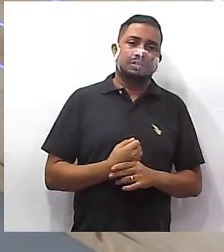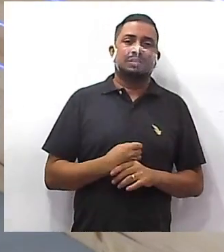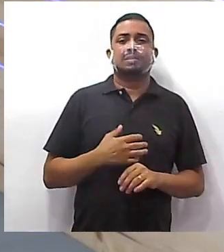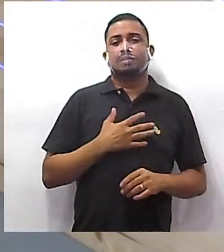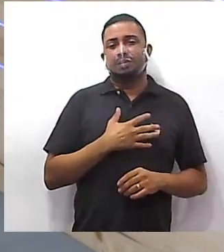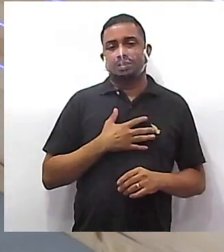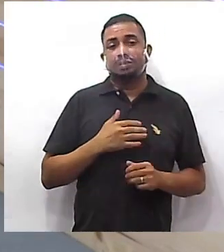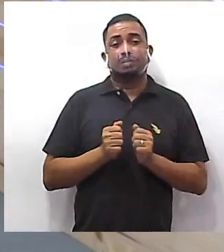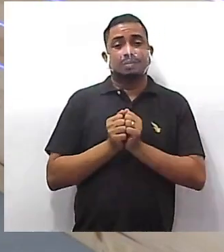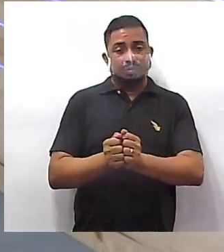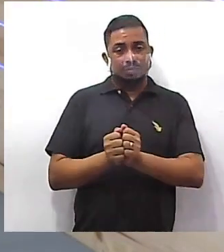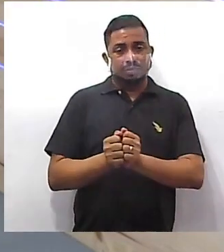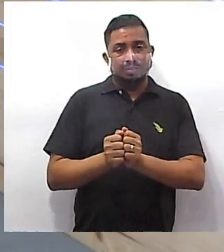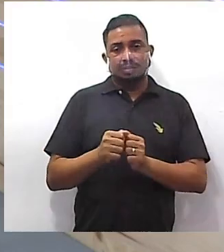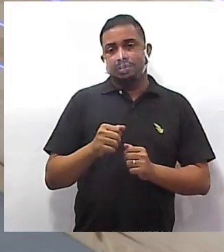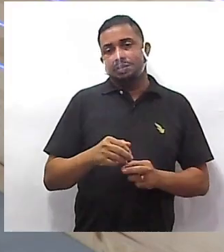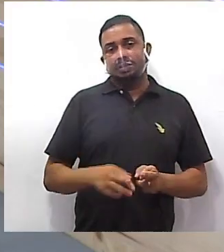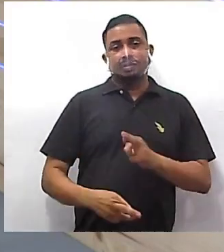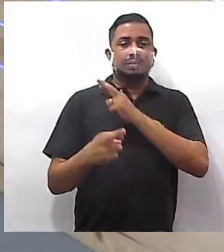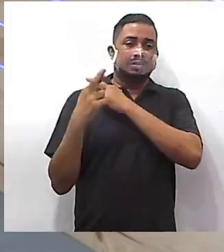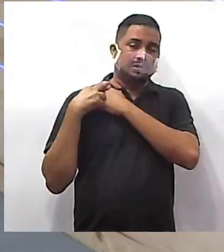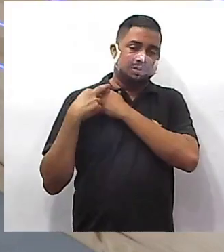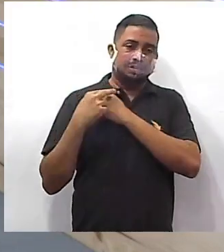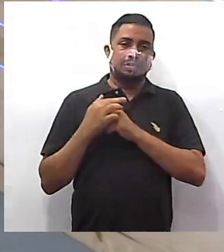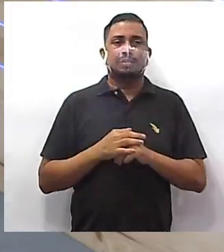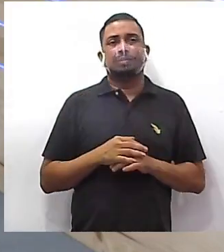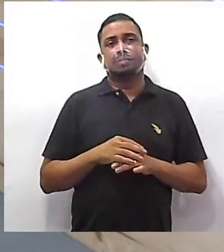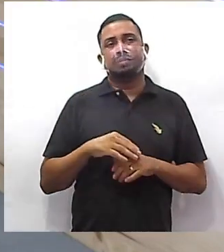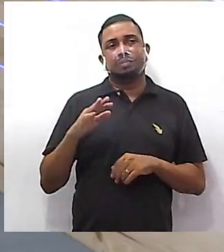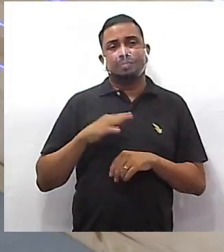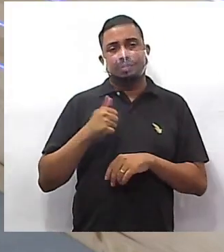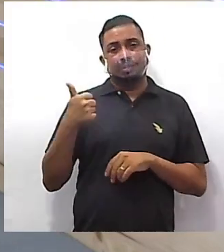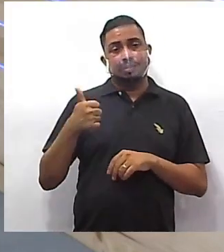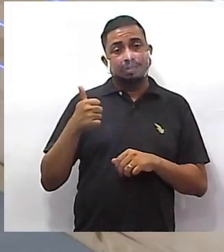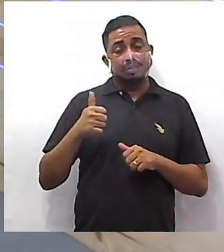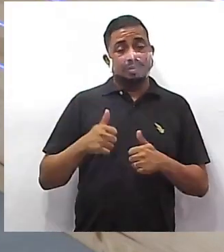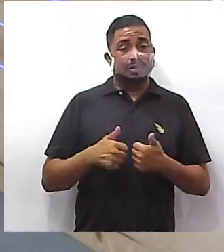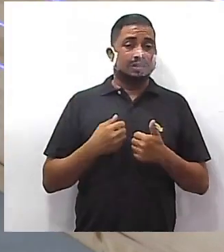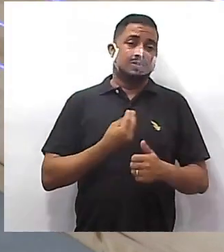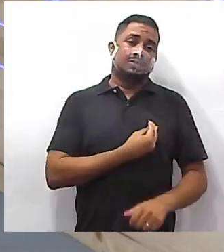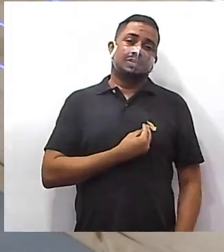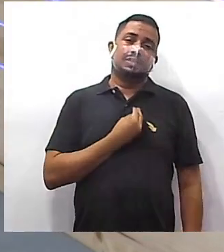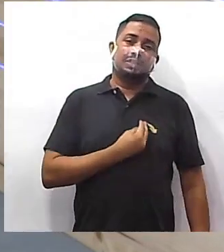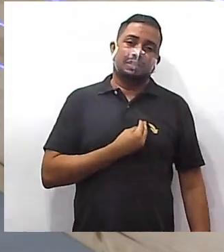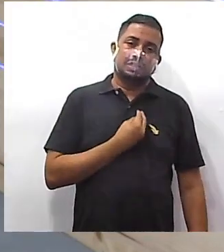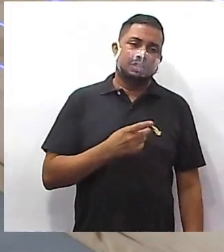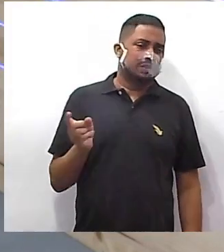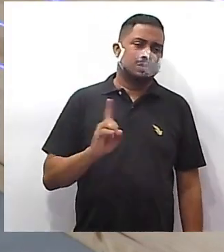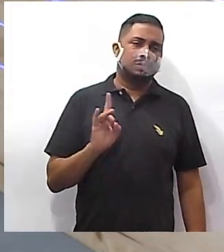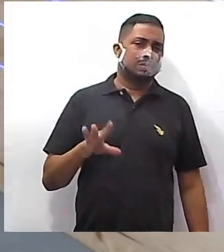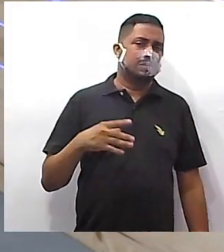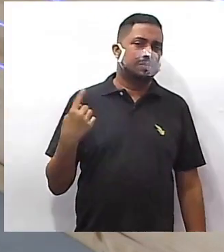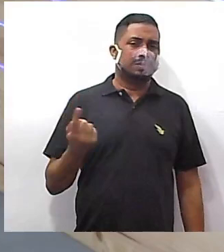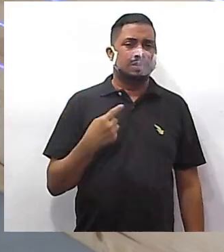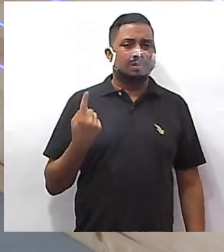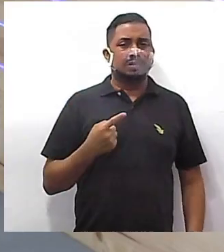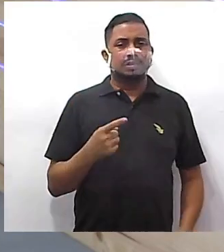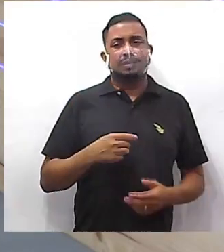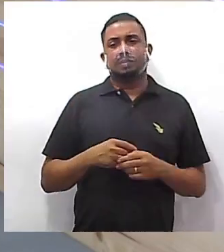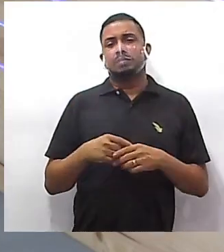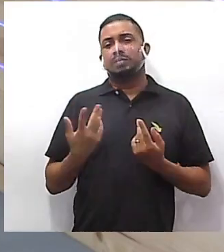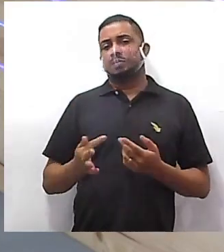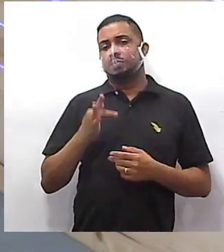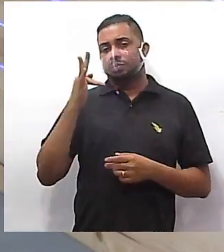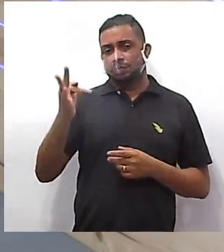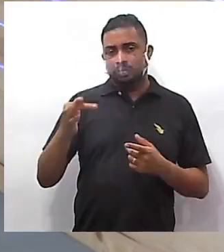estaremos juntos, responsáveis por uma melhor qualidade de vida, não só para nossa geração, para